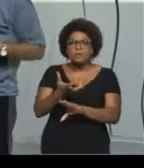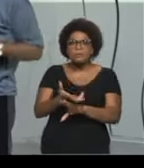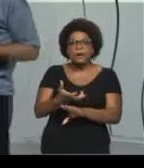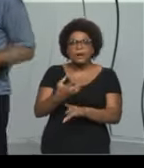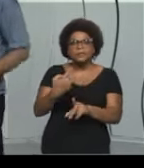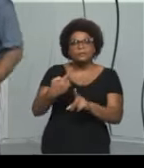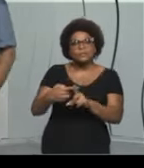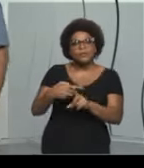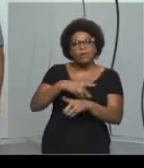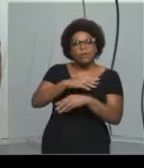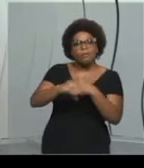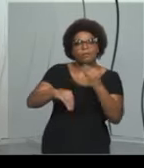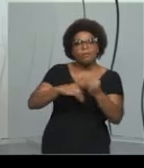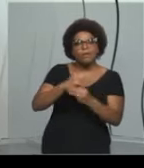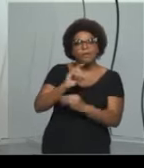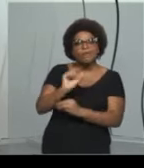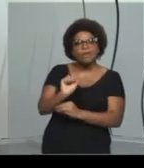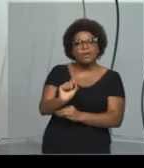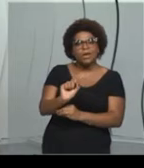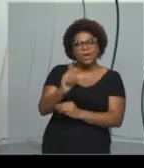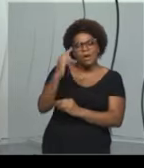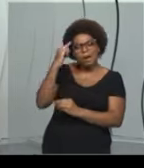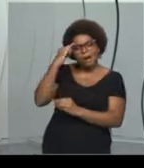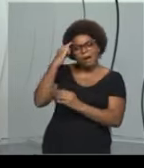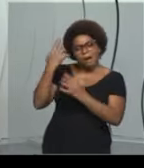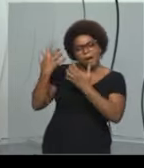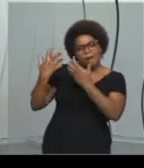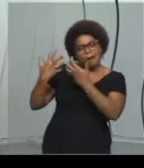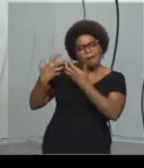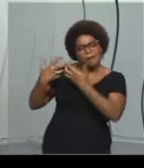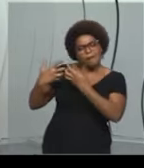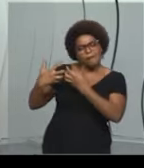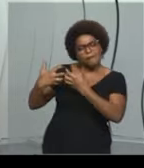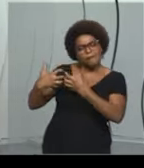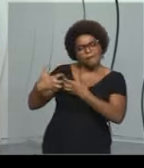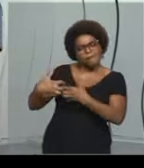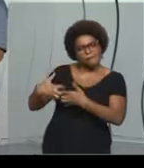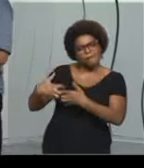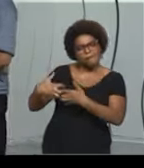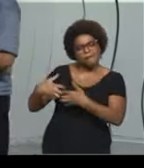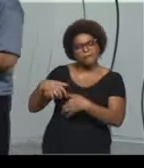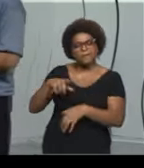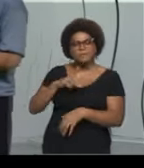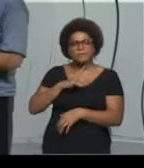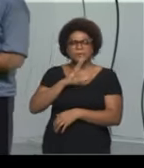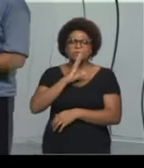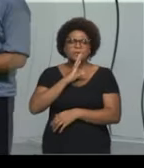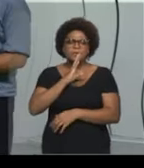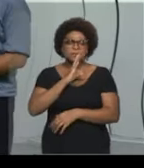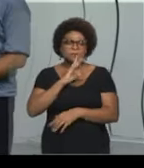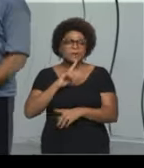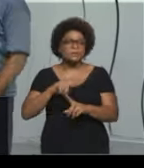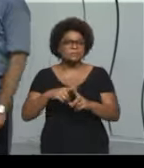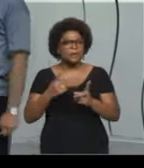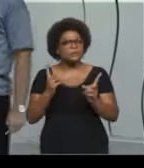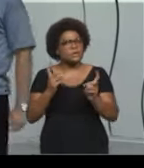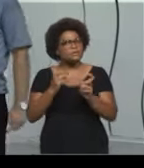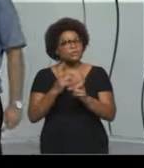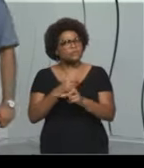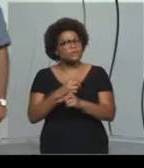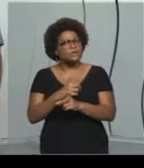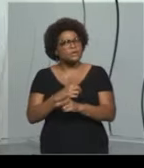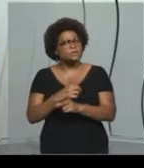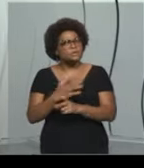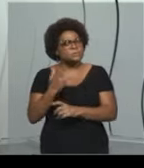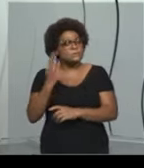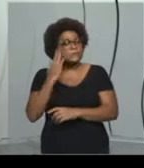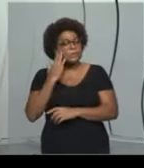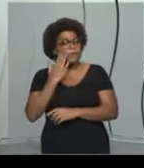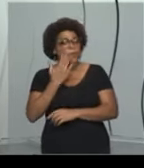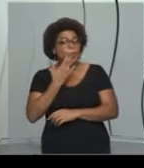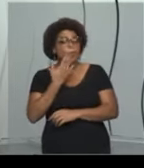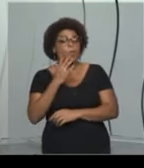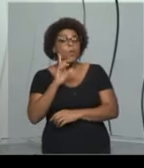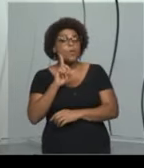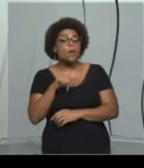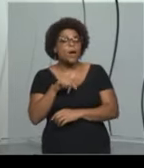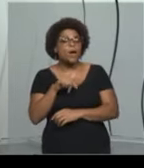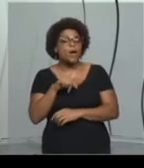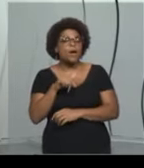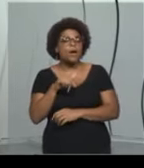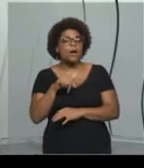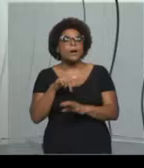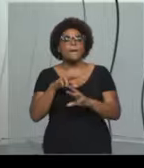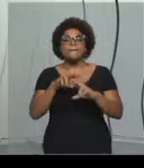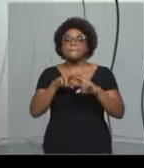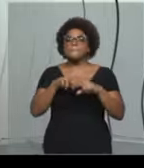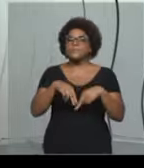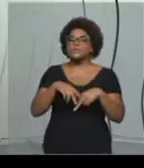que envolve conhecimentos, né? Mas fica difícil de classificar. Então, eu estou defendendo que o nosso foco